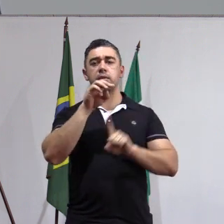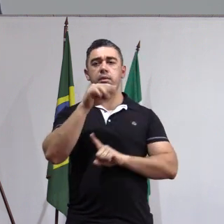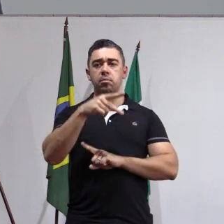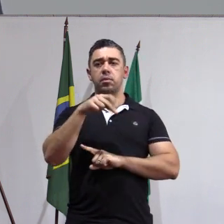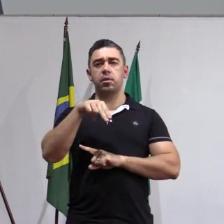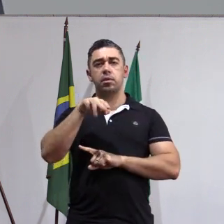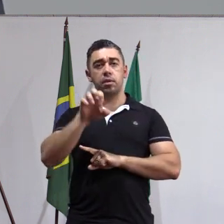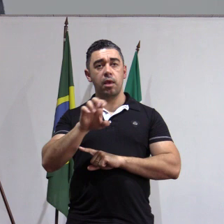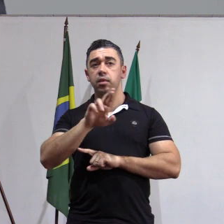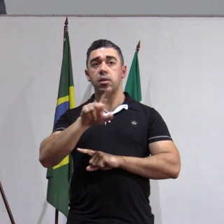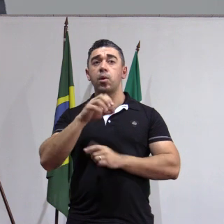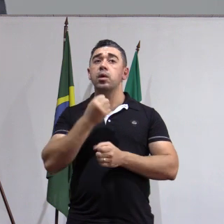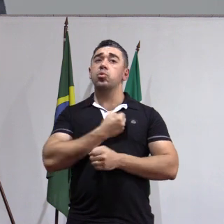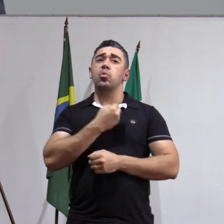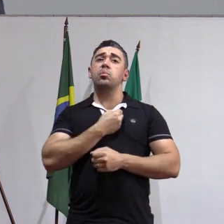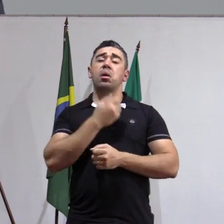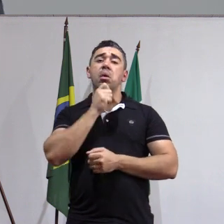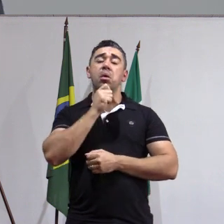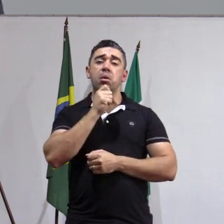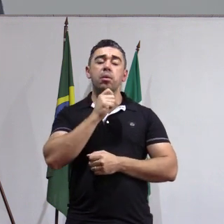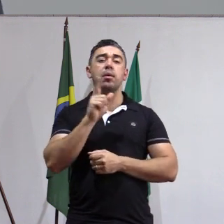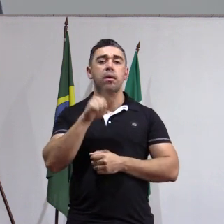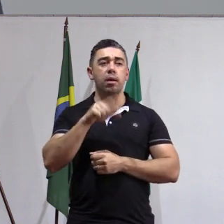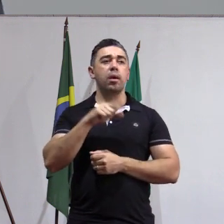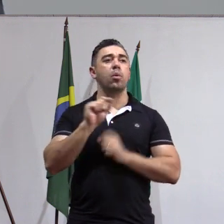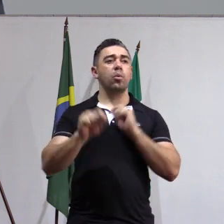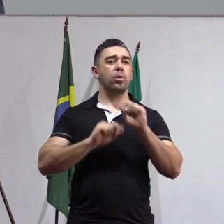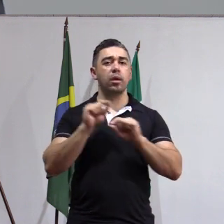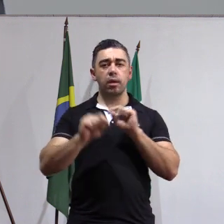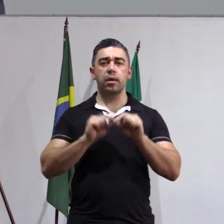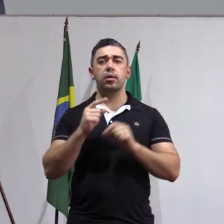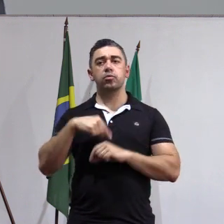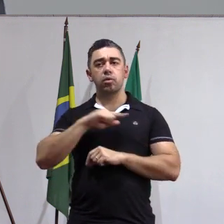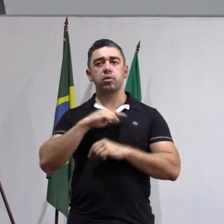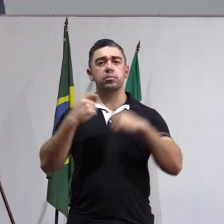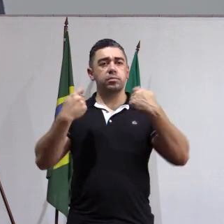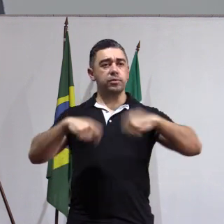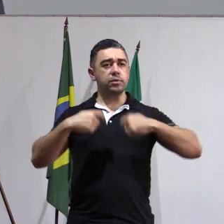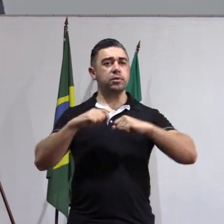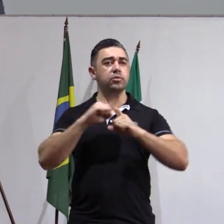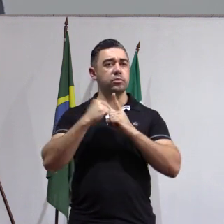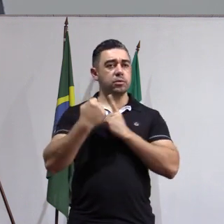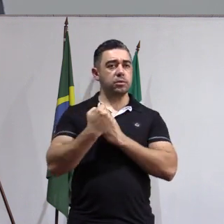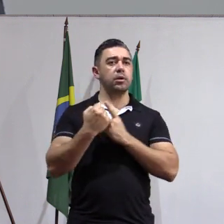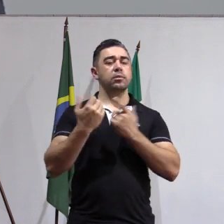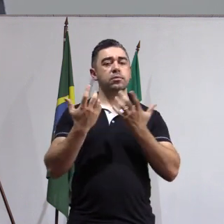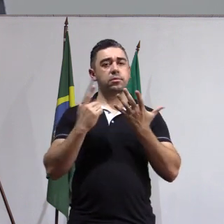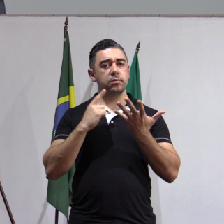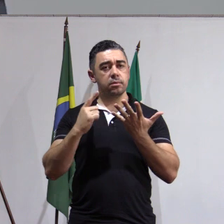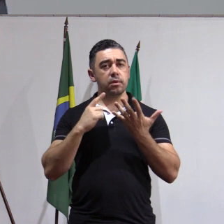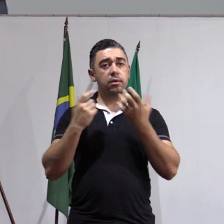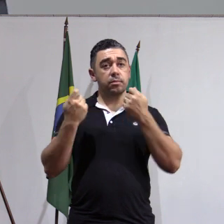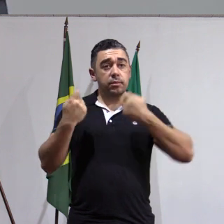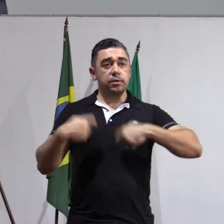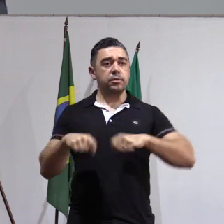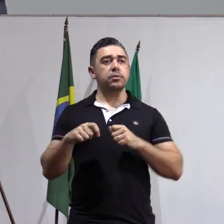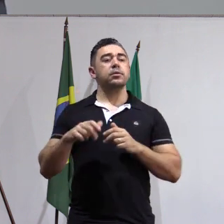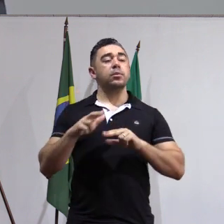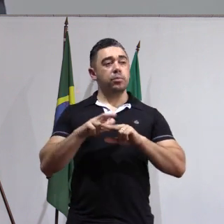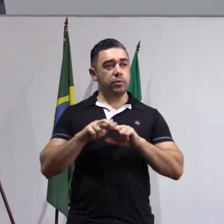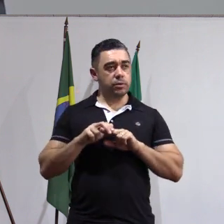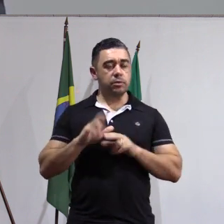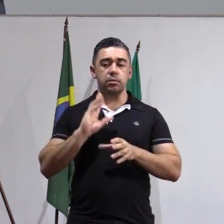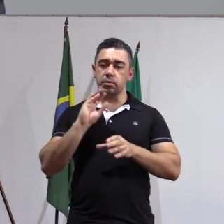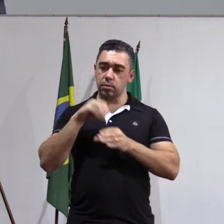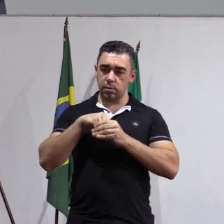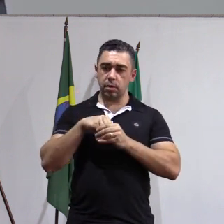vazios. Elas são a institucionalização política do que a sociedade brasileira espera de suas universidades. É, portanto, dentro